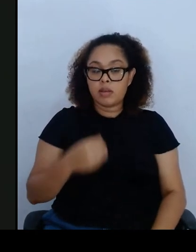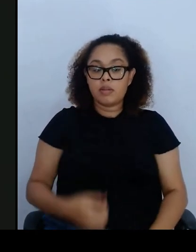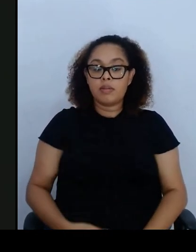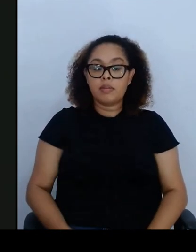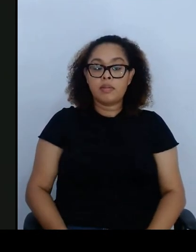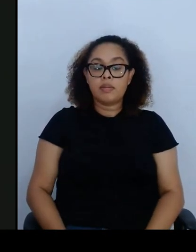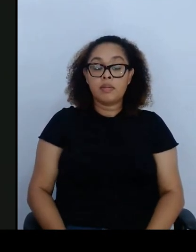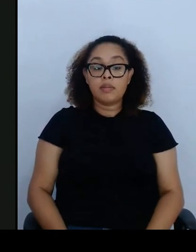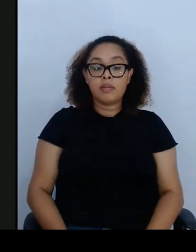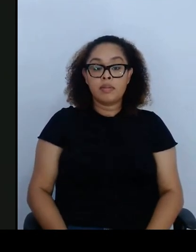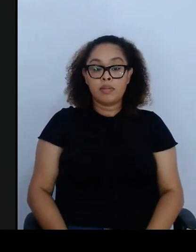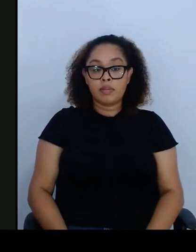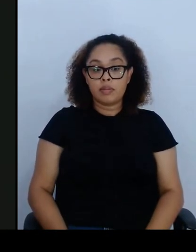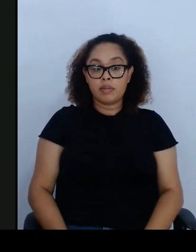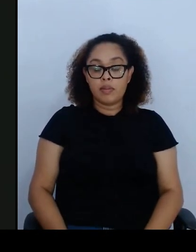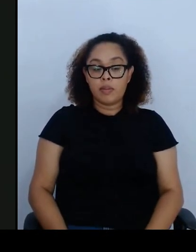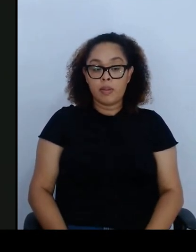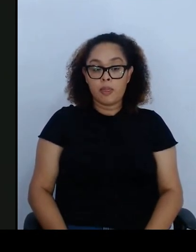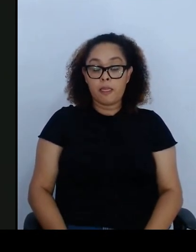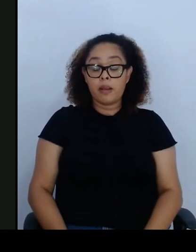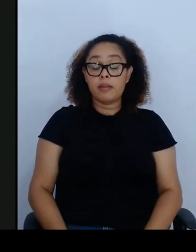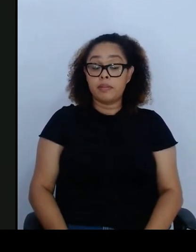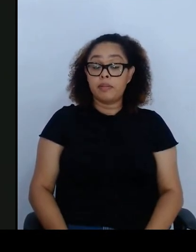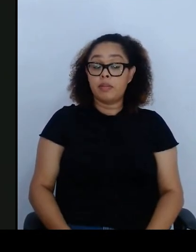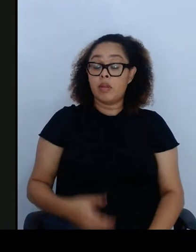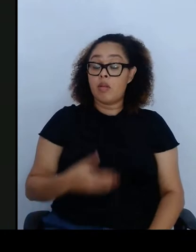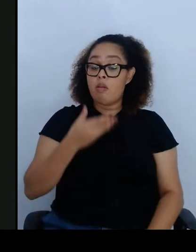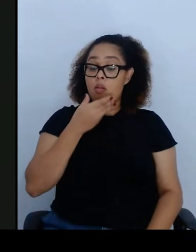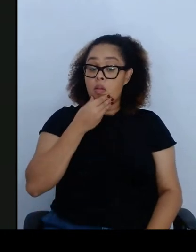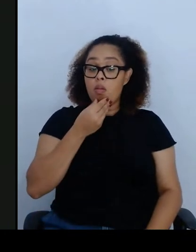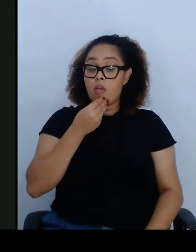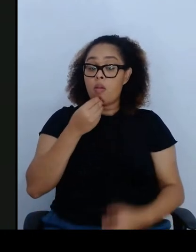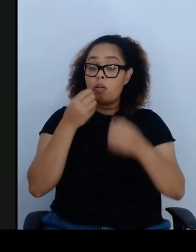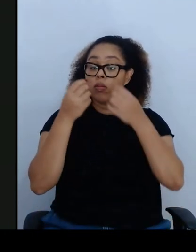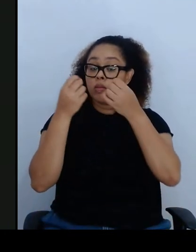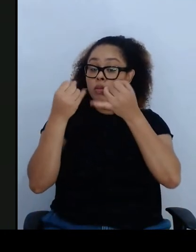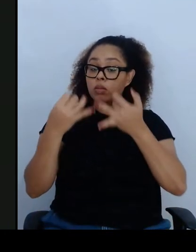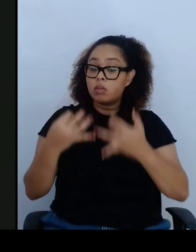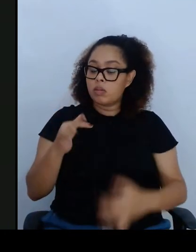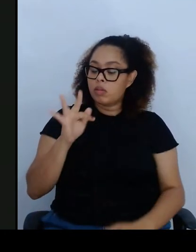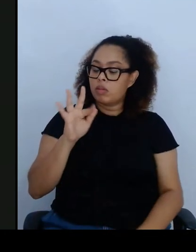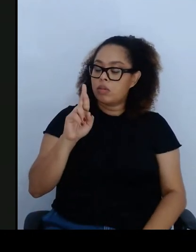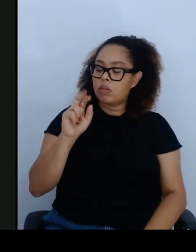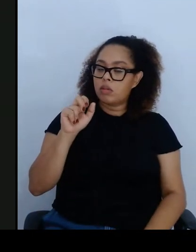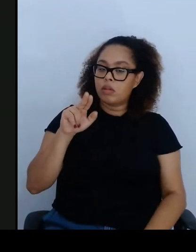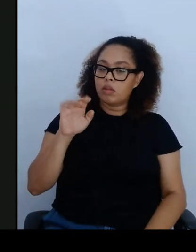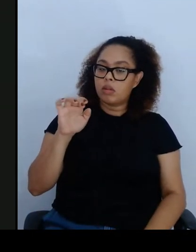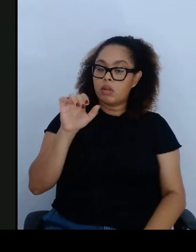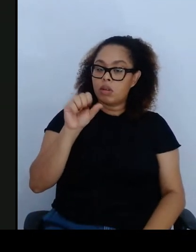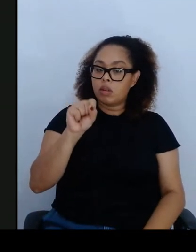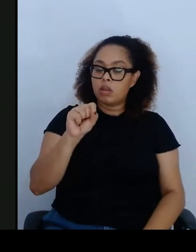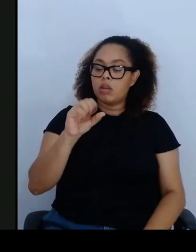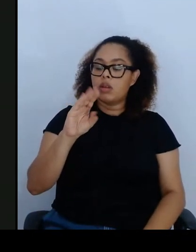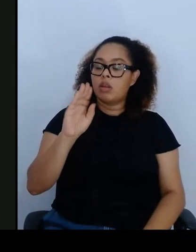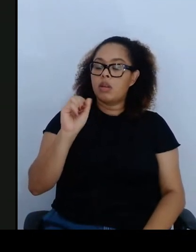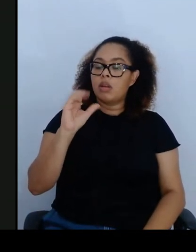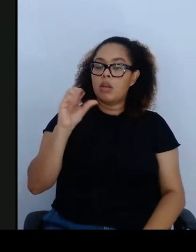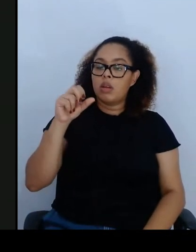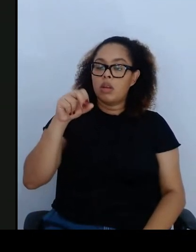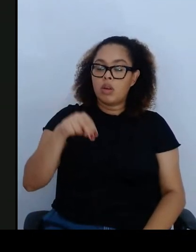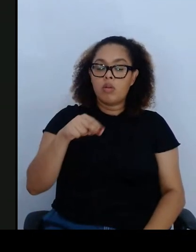e um homem especificamente falando Francis Bacon utilizava essas imagens e referências para pintar